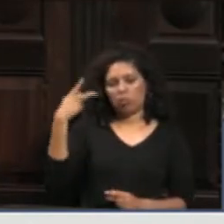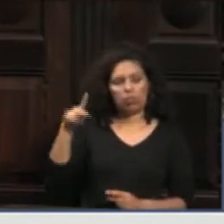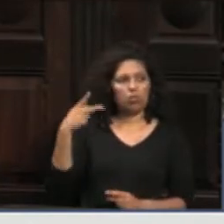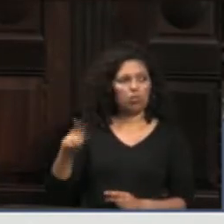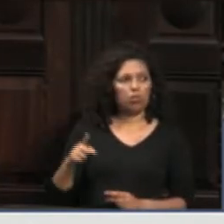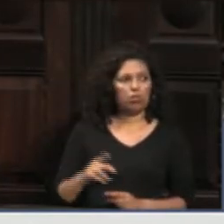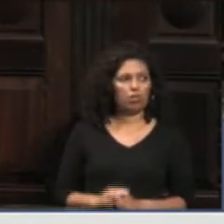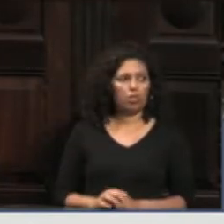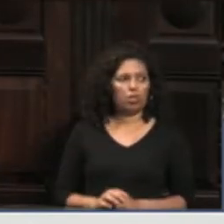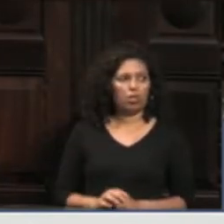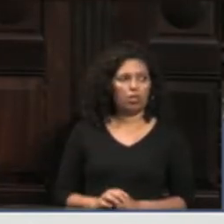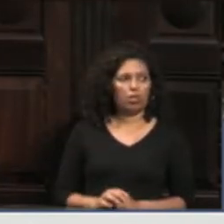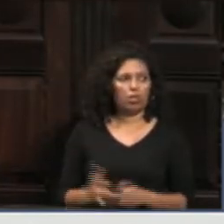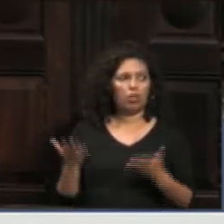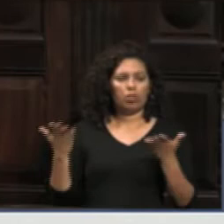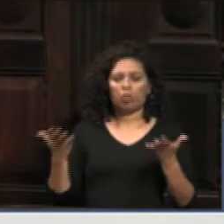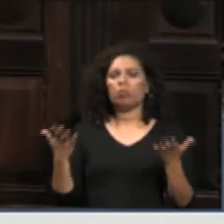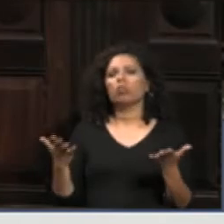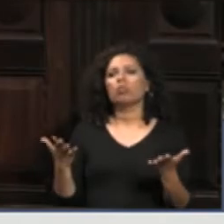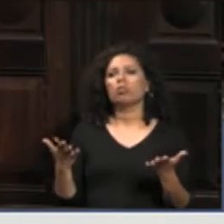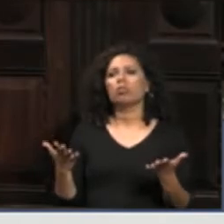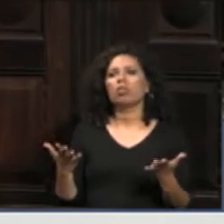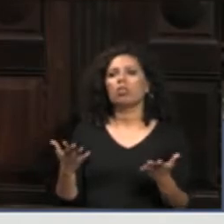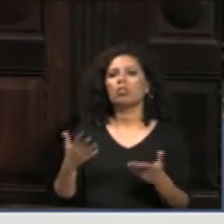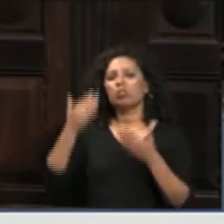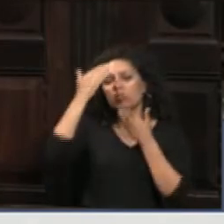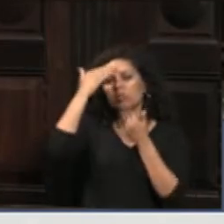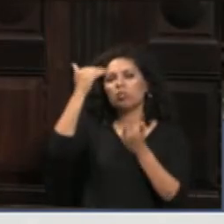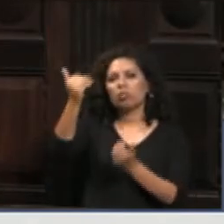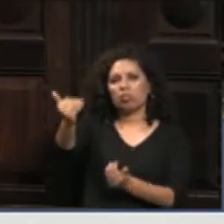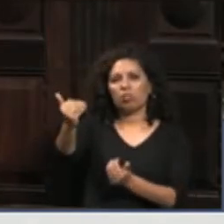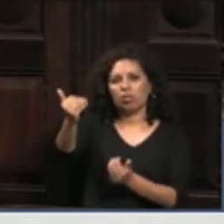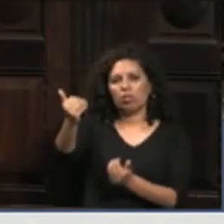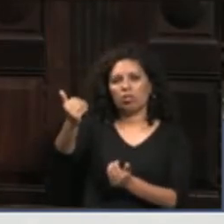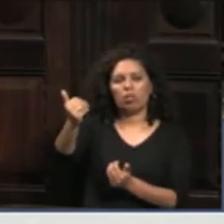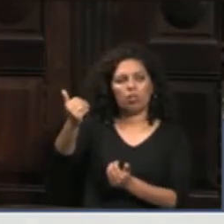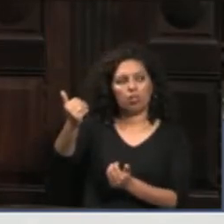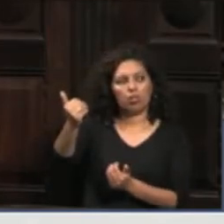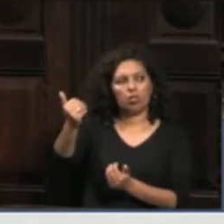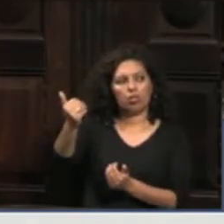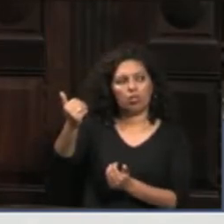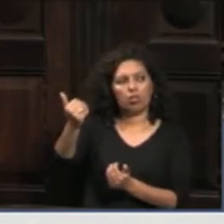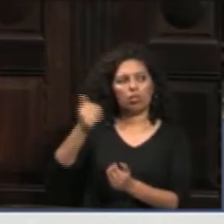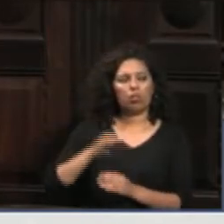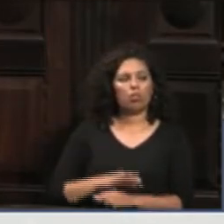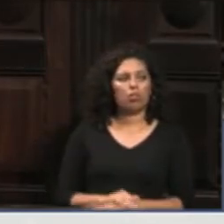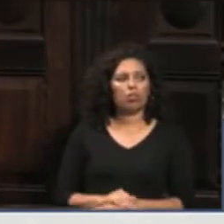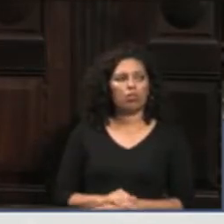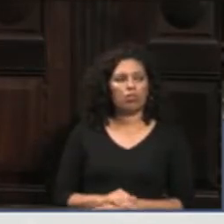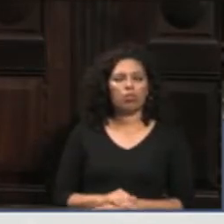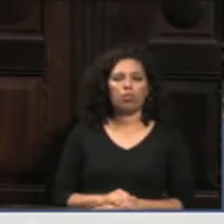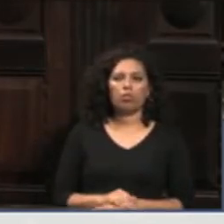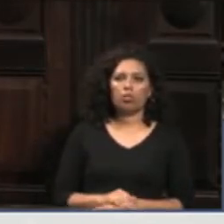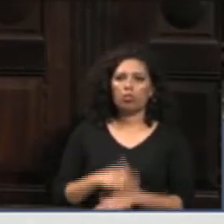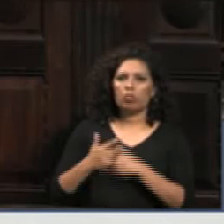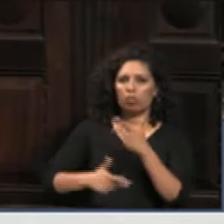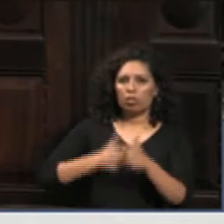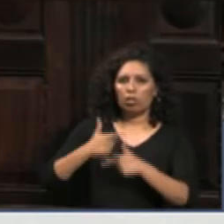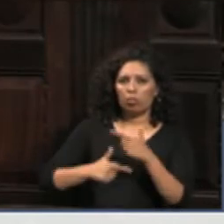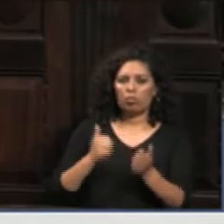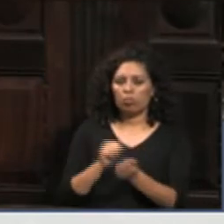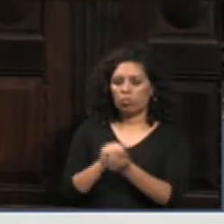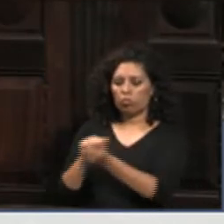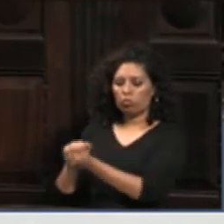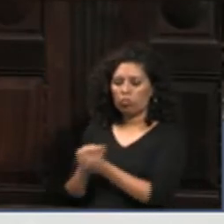não tenho que murmurar, eu tenho aqui que agradecer. Foram 10 anos de vida pública e eu